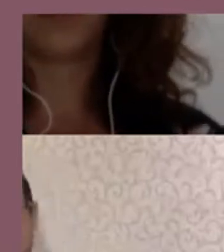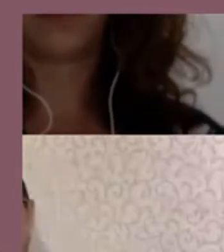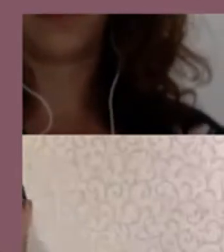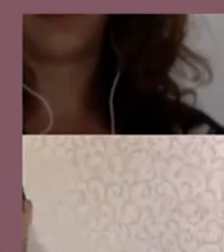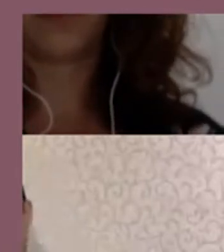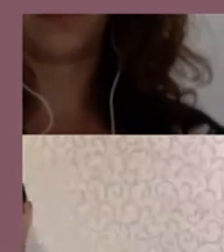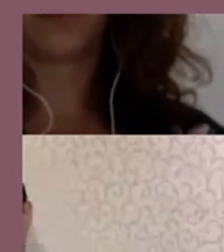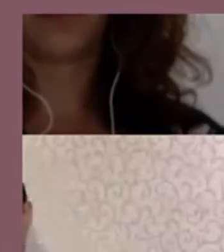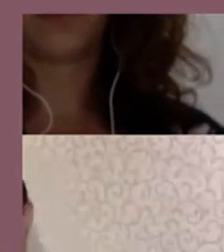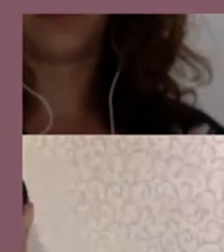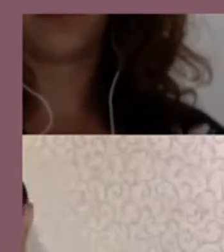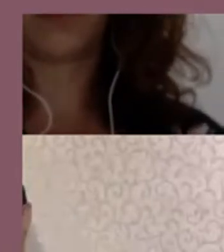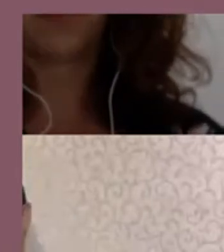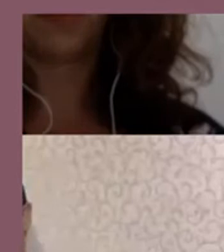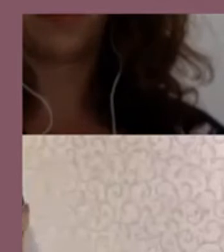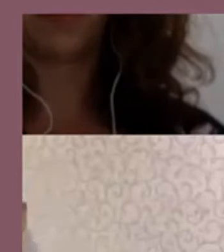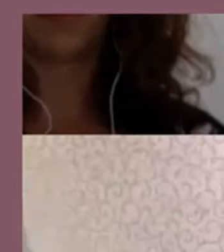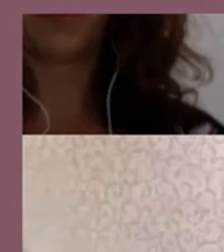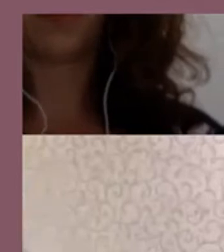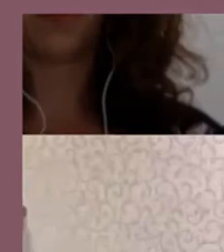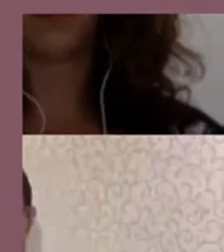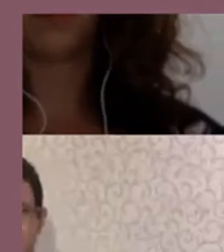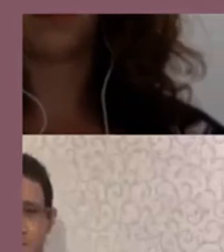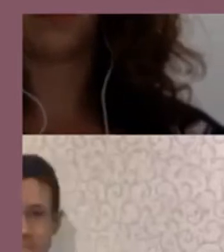nos visitamos e